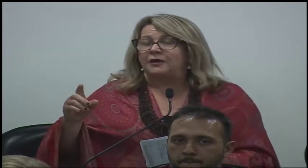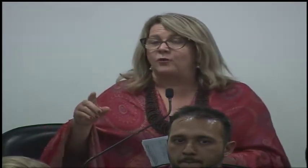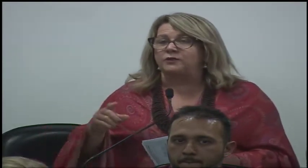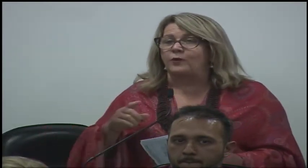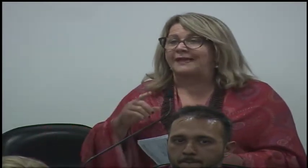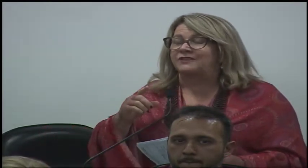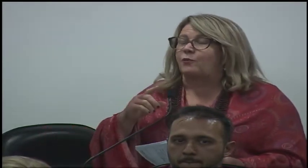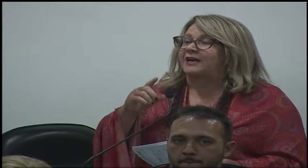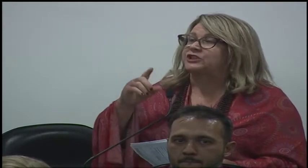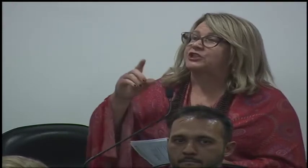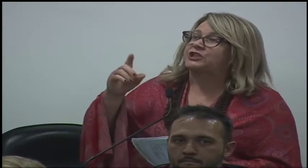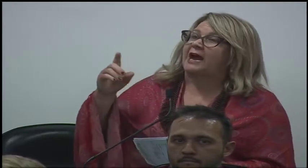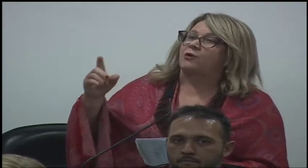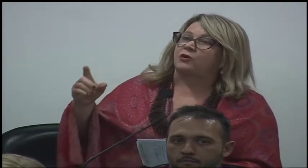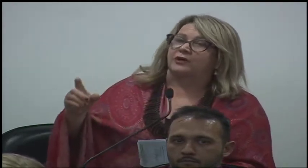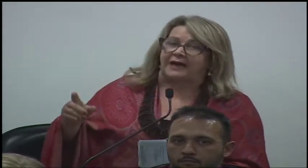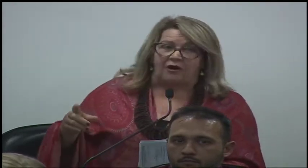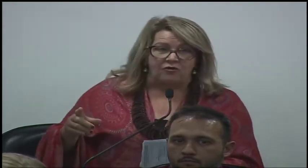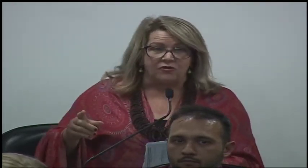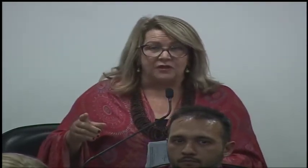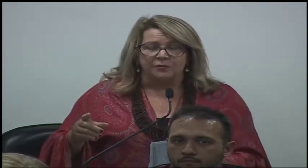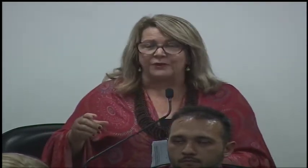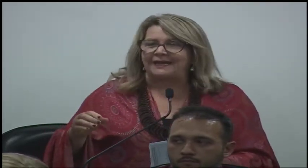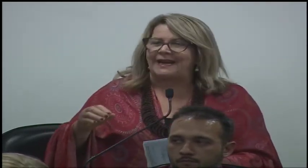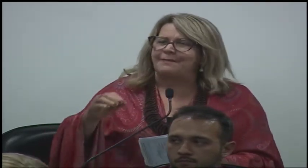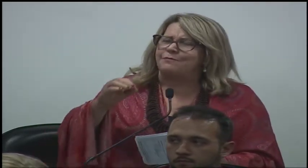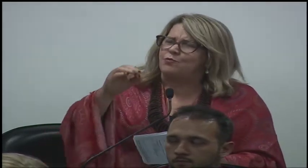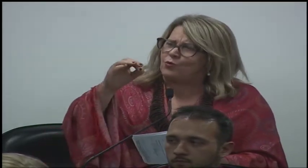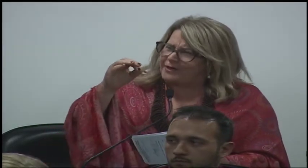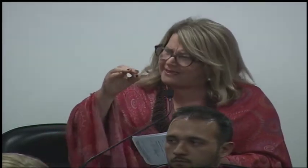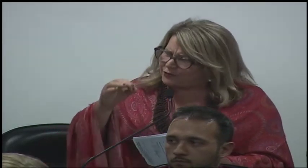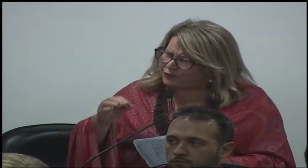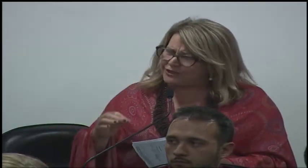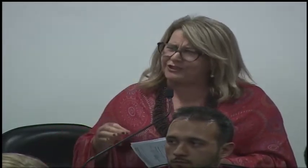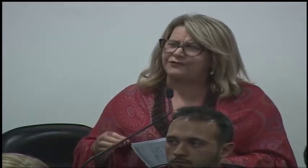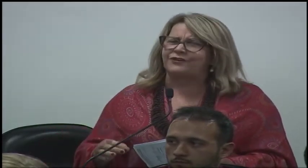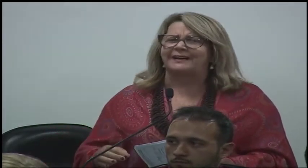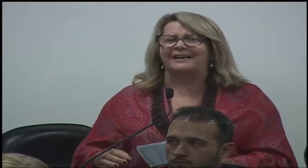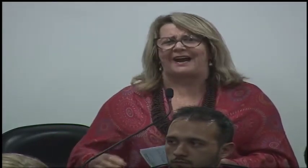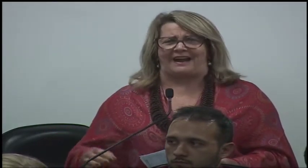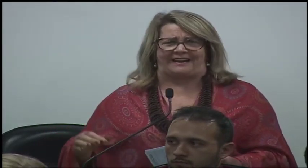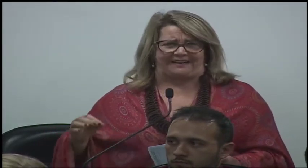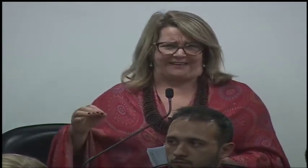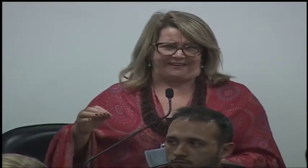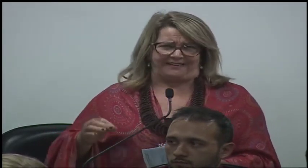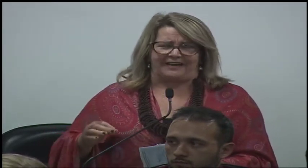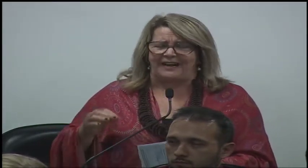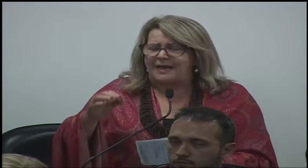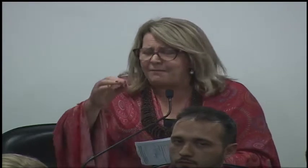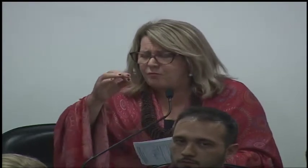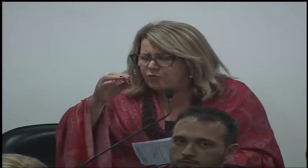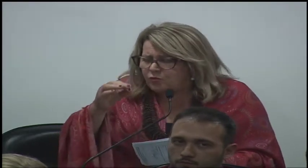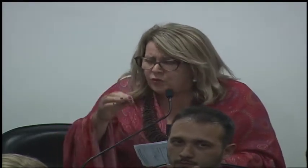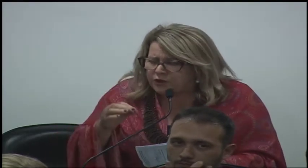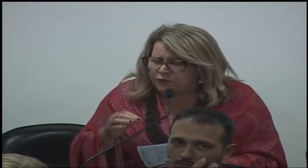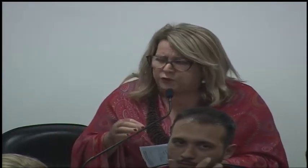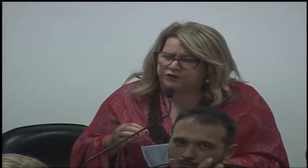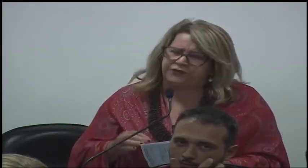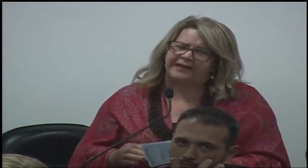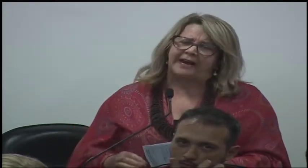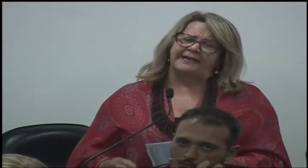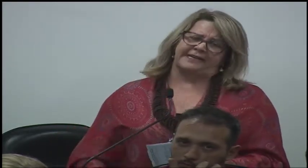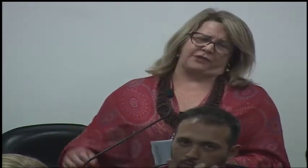local, quando é que eles vão achar um local, porque lá é muito devagar, lá é